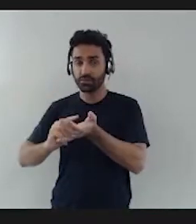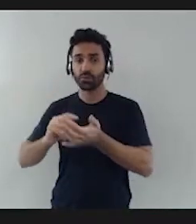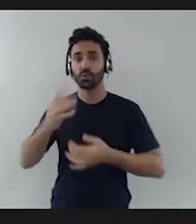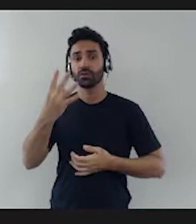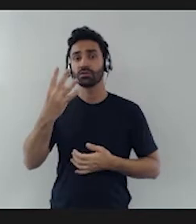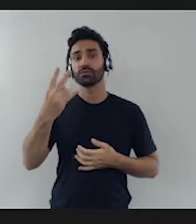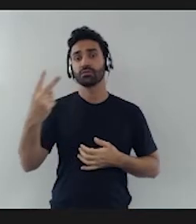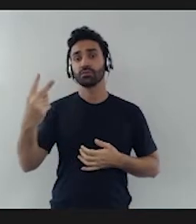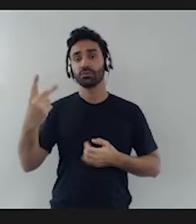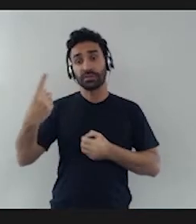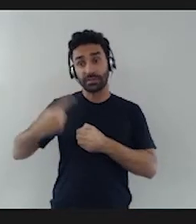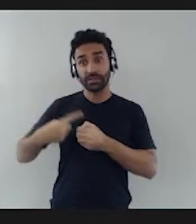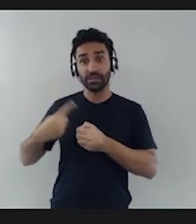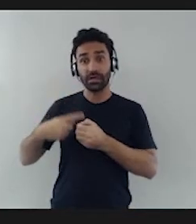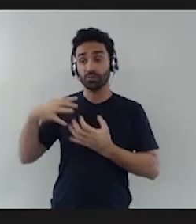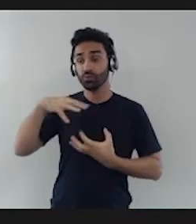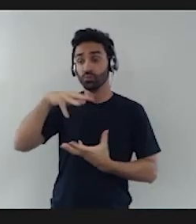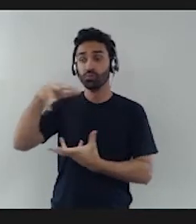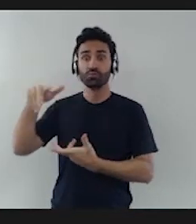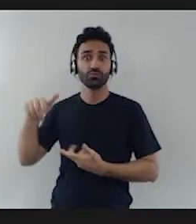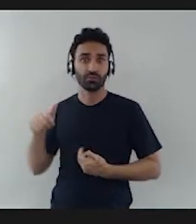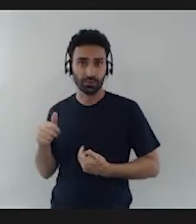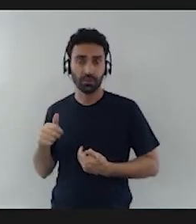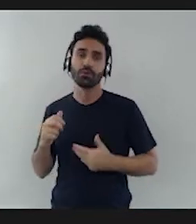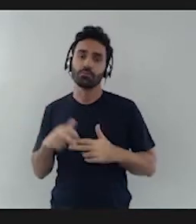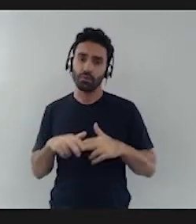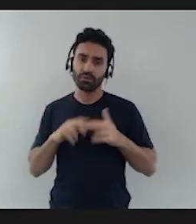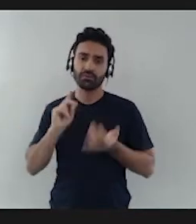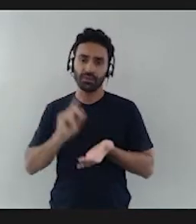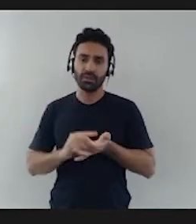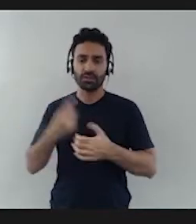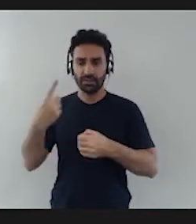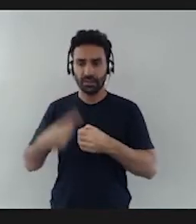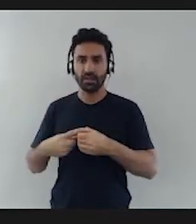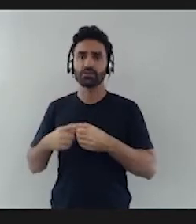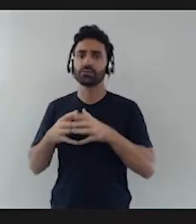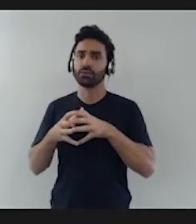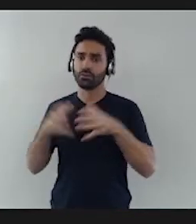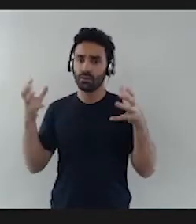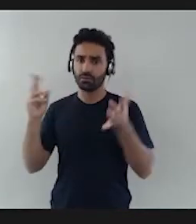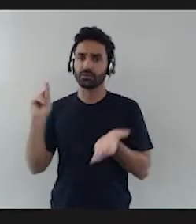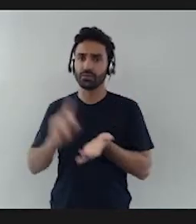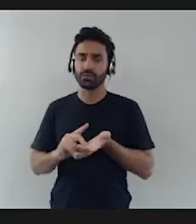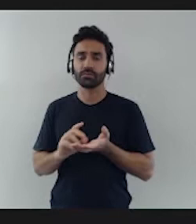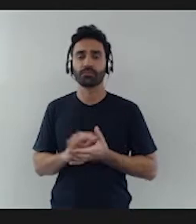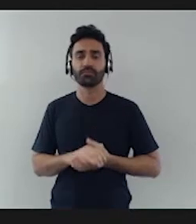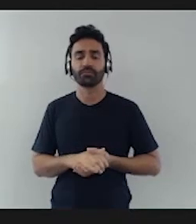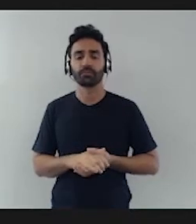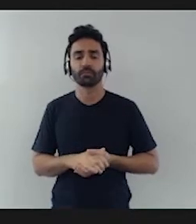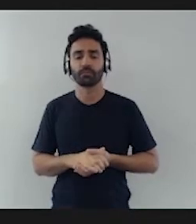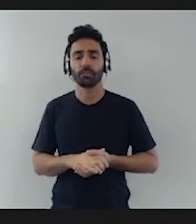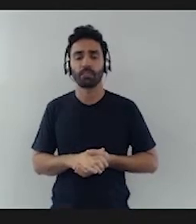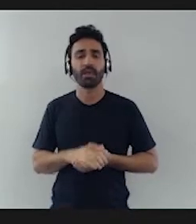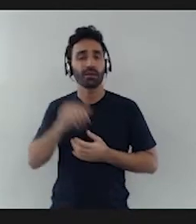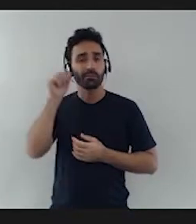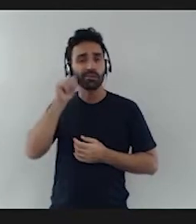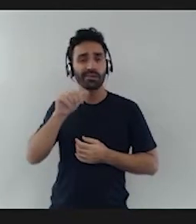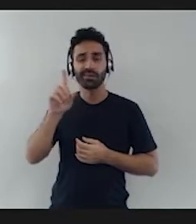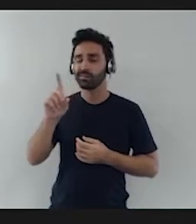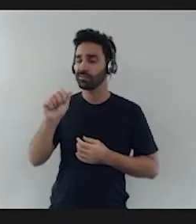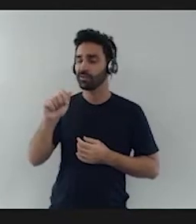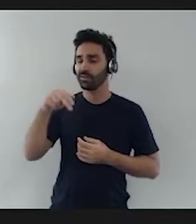cidade em população do globo. Então, é também uma metrópole, é também uma cidade muito grande. E Daniela falou lá no